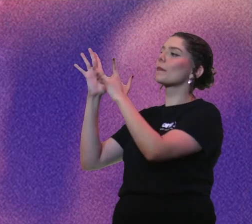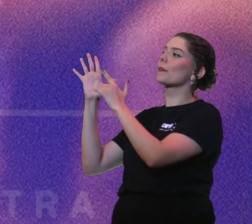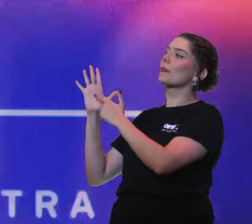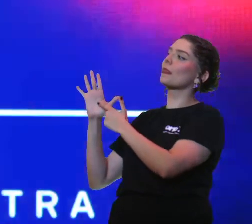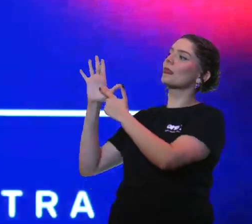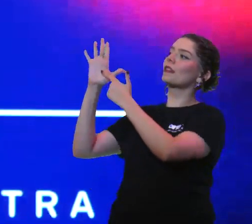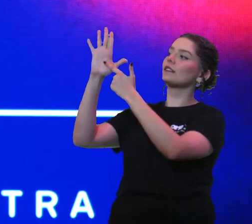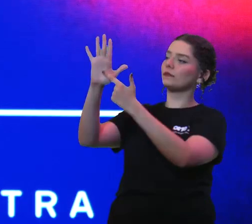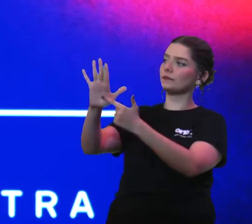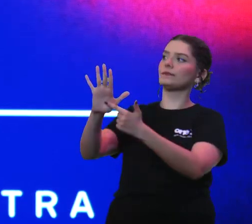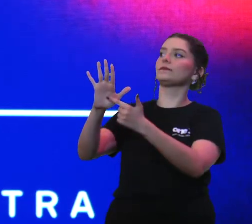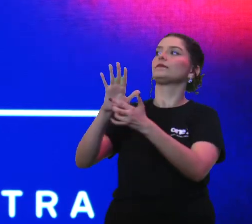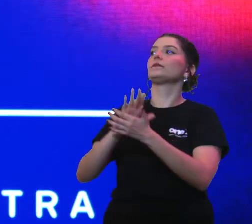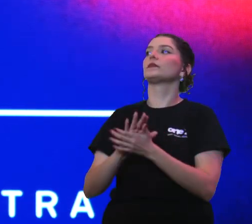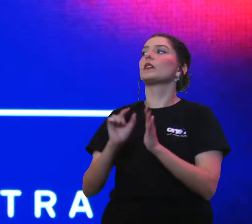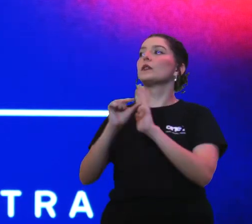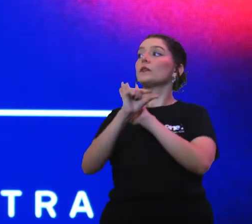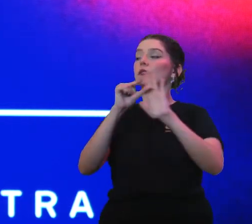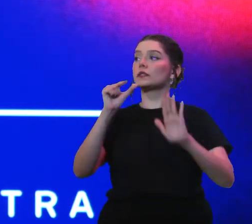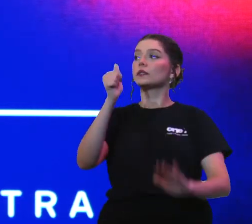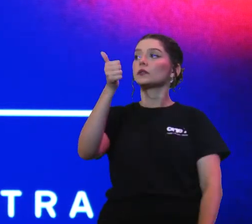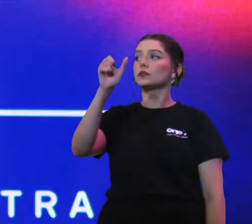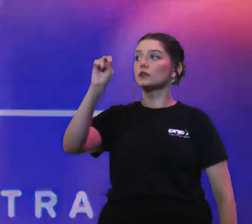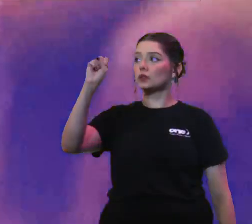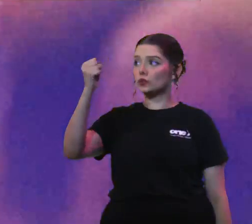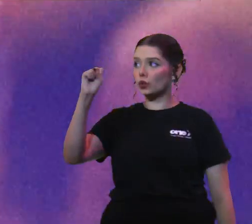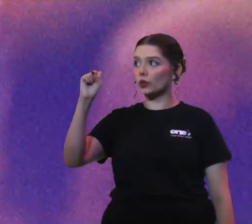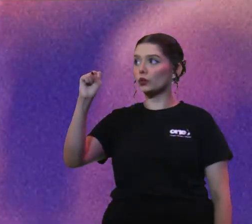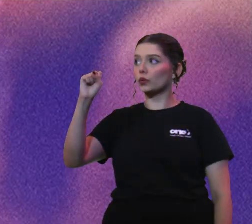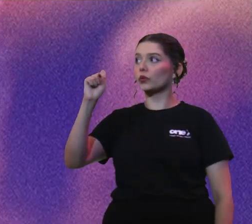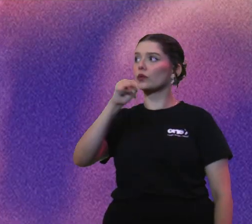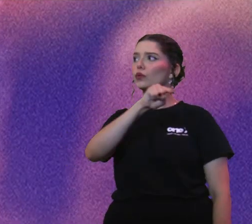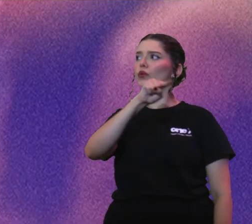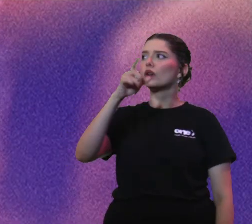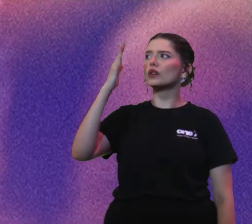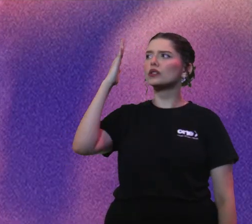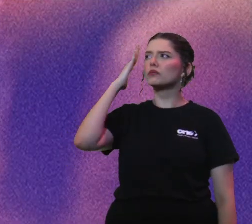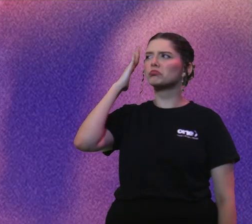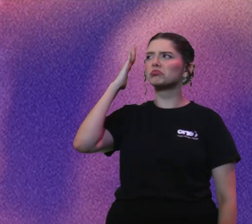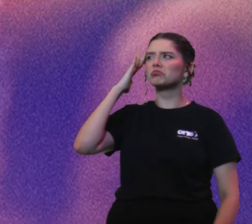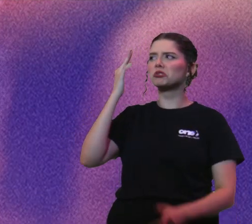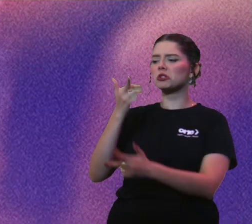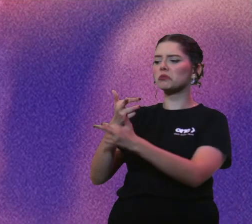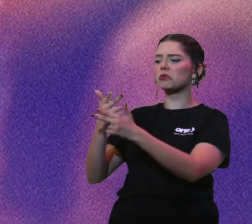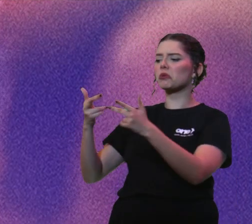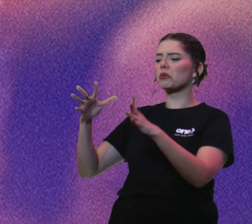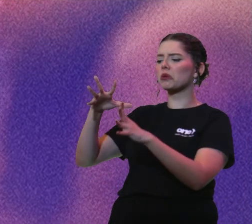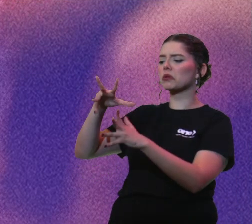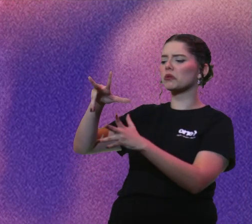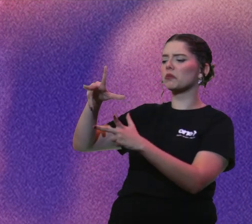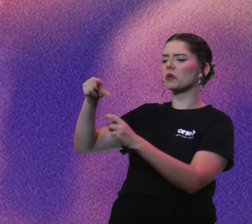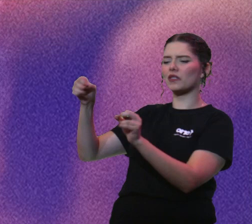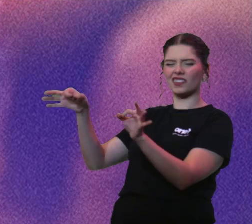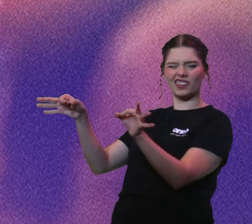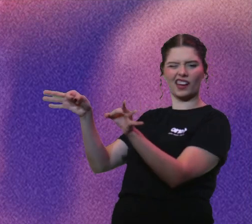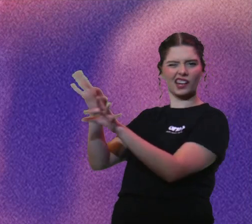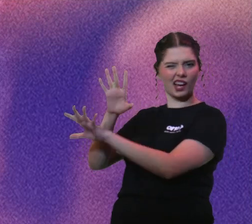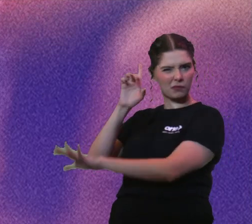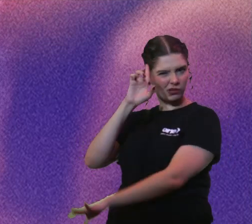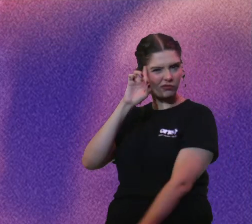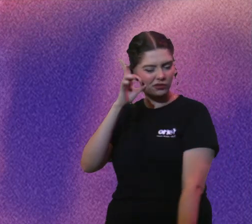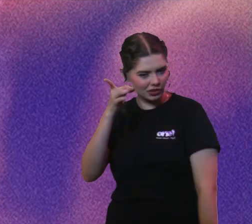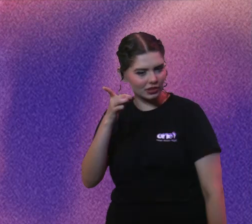Agora, olha só o que diz a partir do versículo 18 desse mesmo texto. Pois vocês sabem que não foi por meio de coisas perecíveis, como prata ou ouro, que vocês